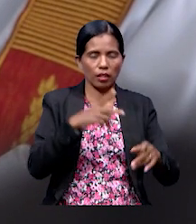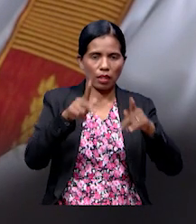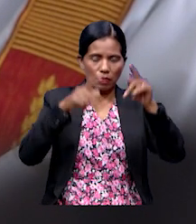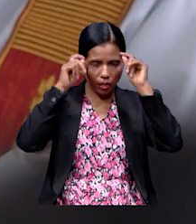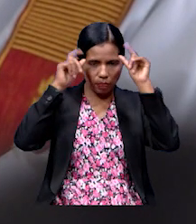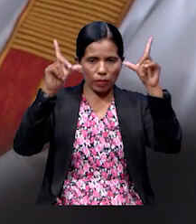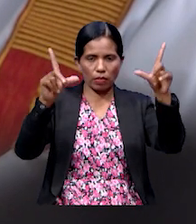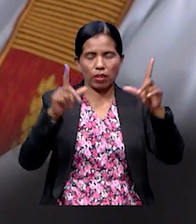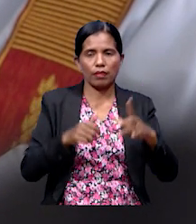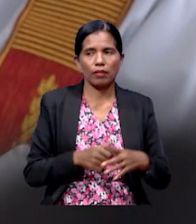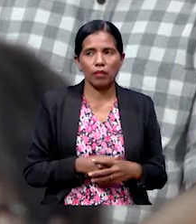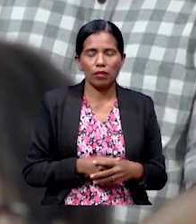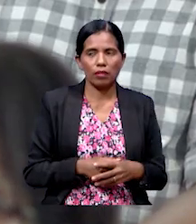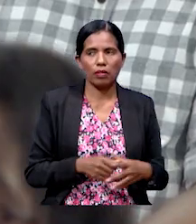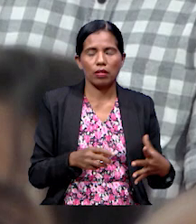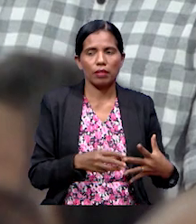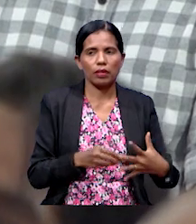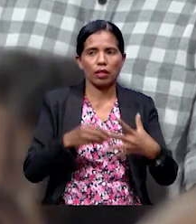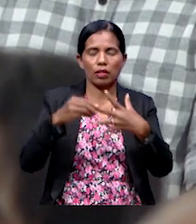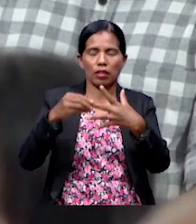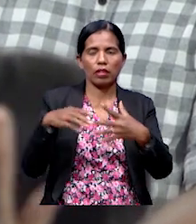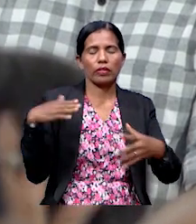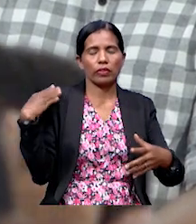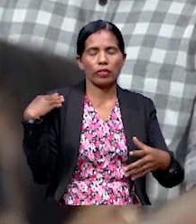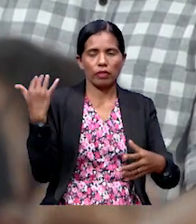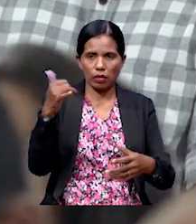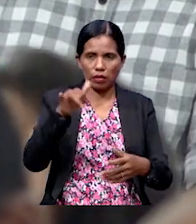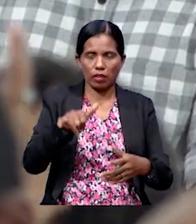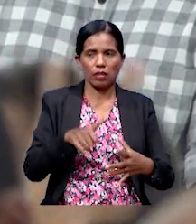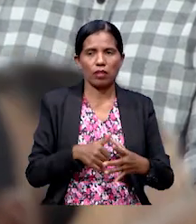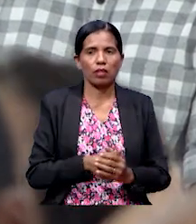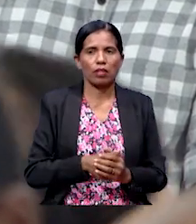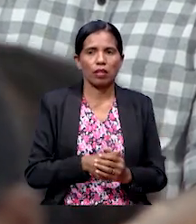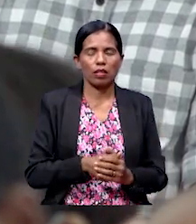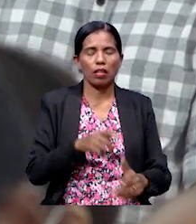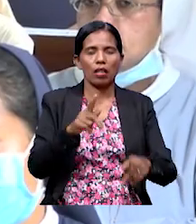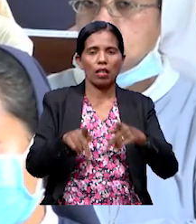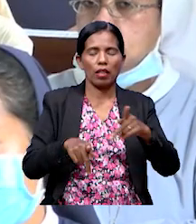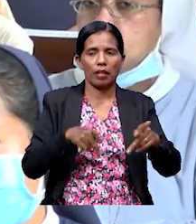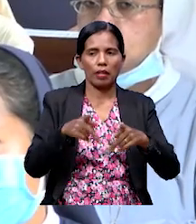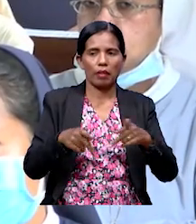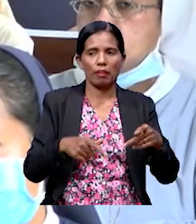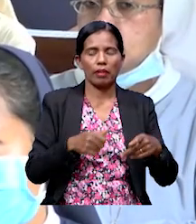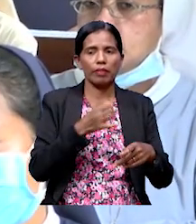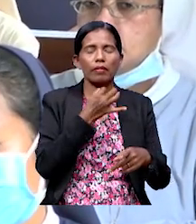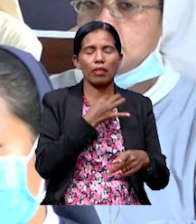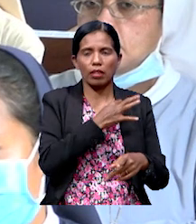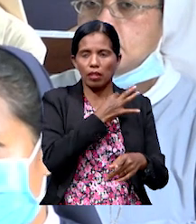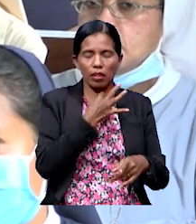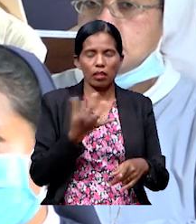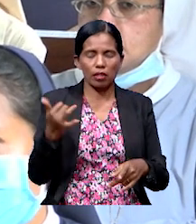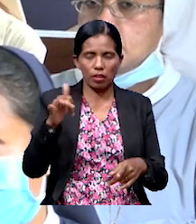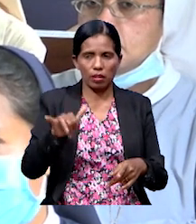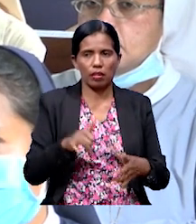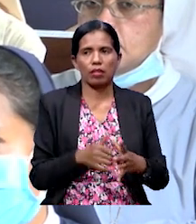ida liliu ba foisa asira seminaristas tamba amun misau